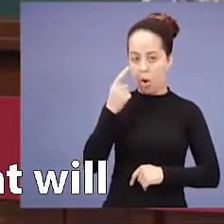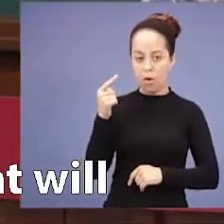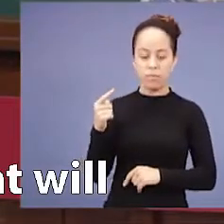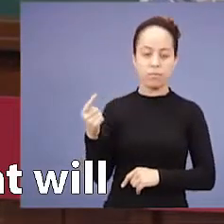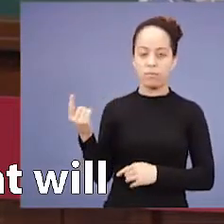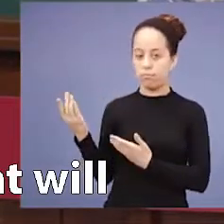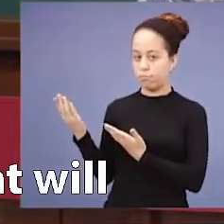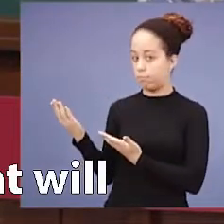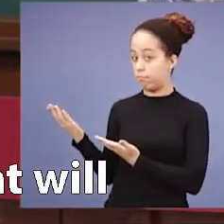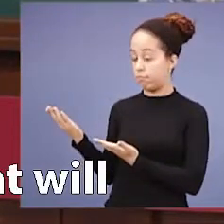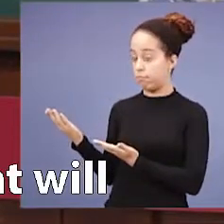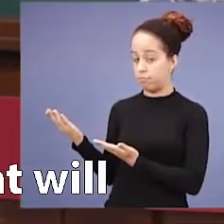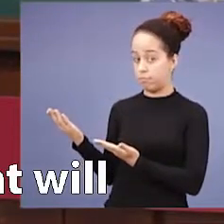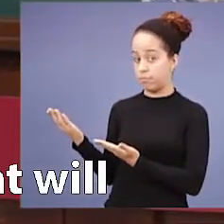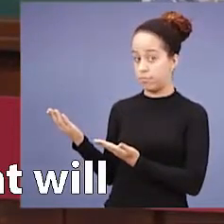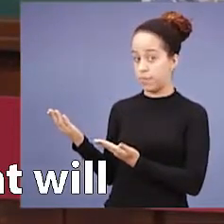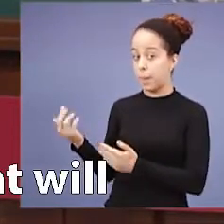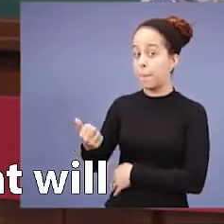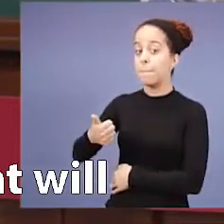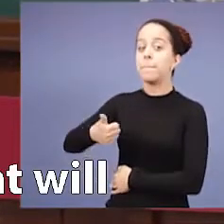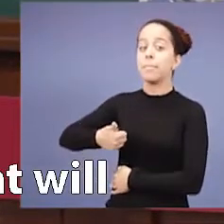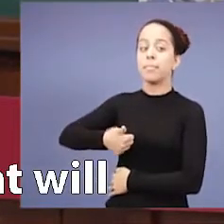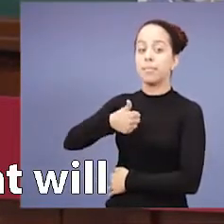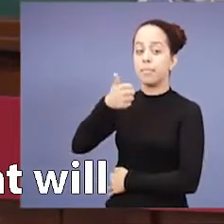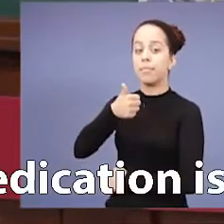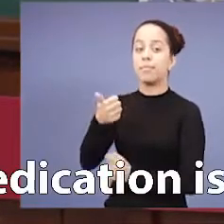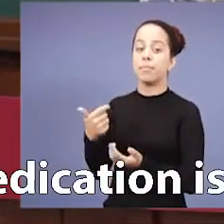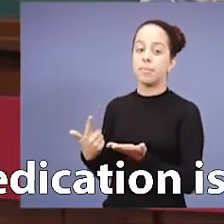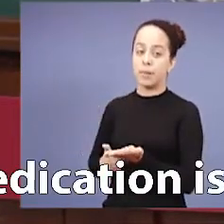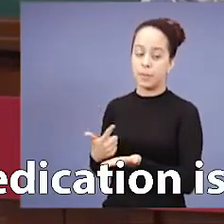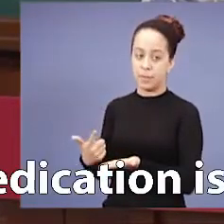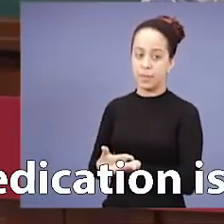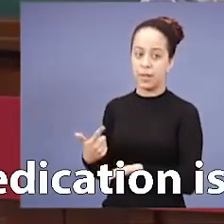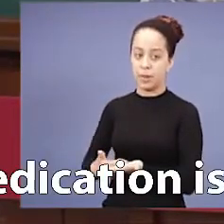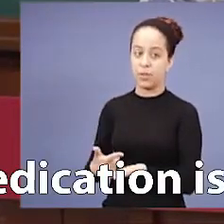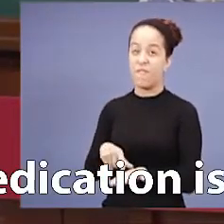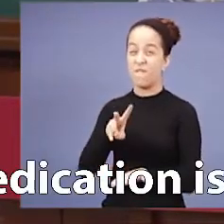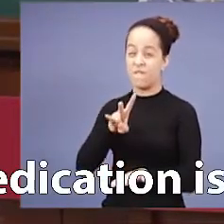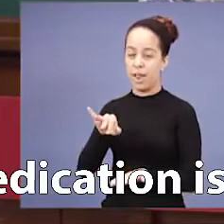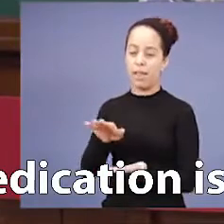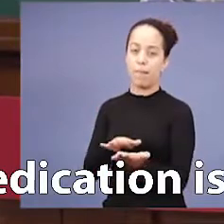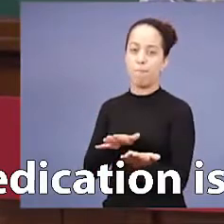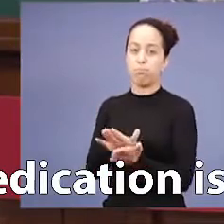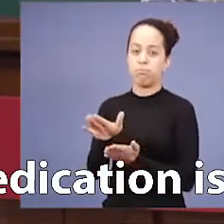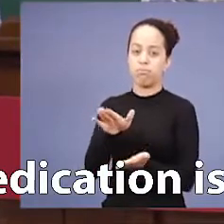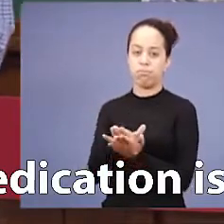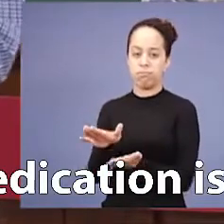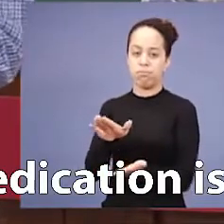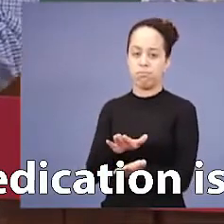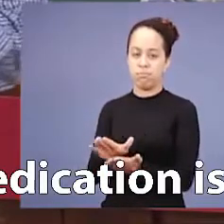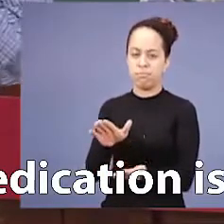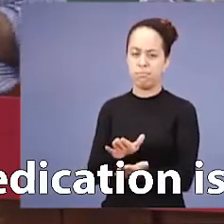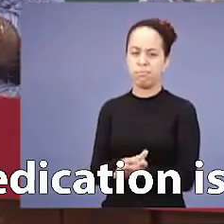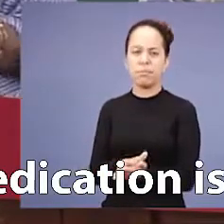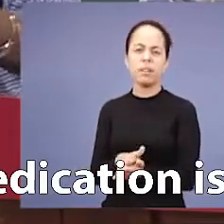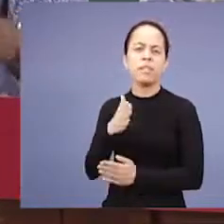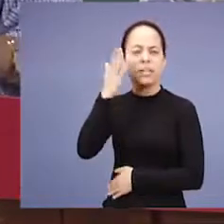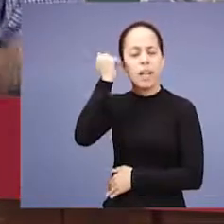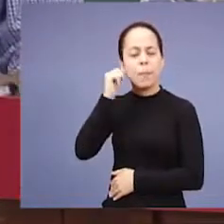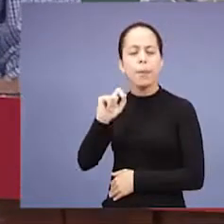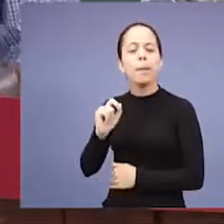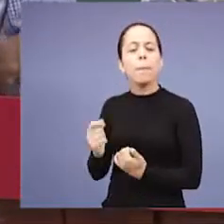primeiro livro vai ser publicado só para quem a